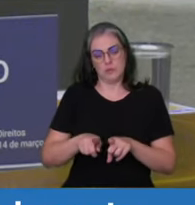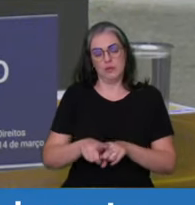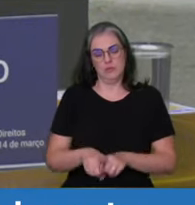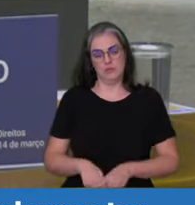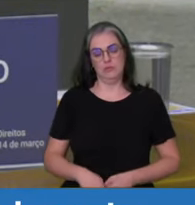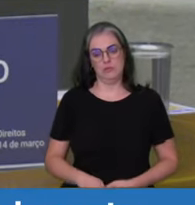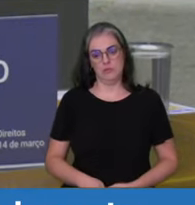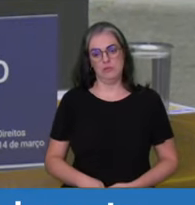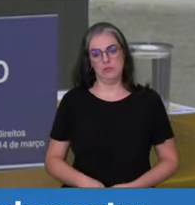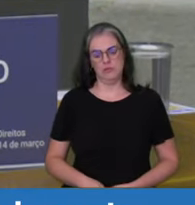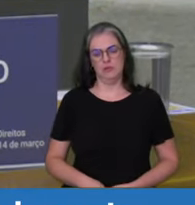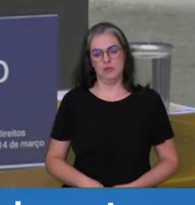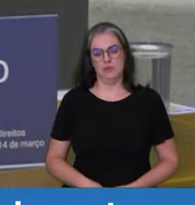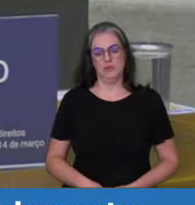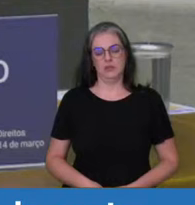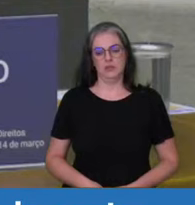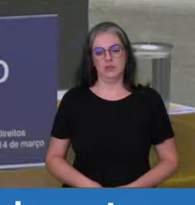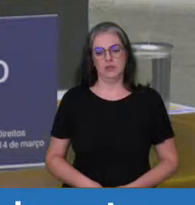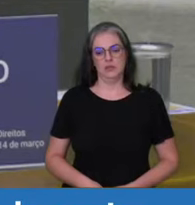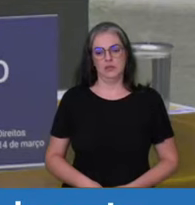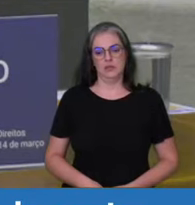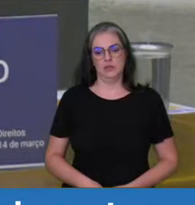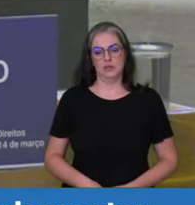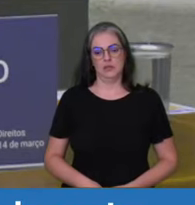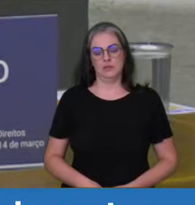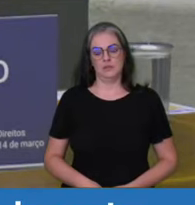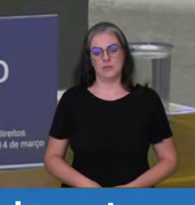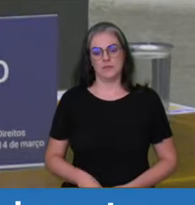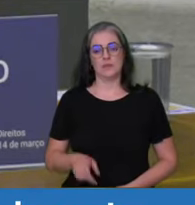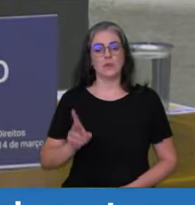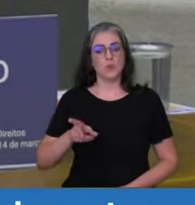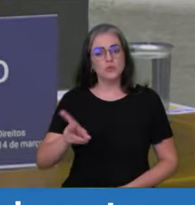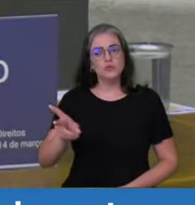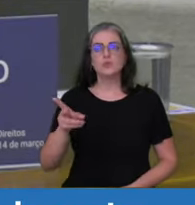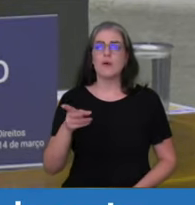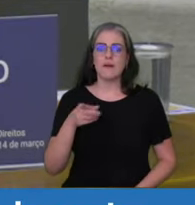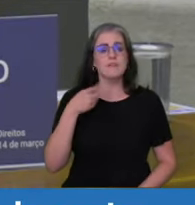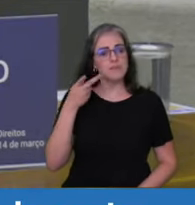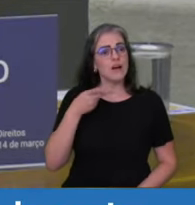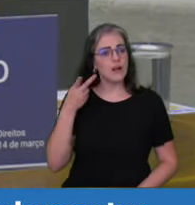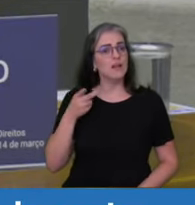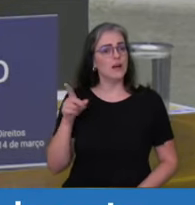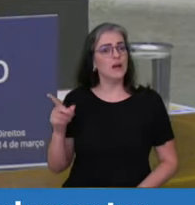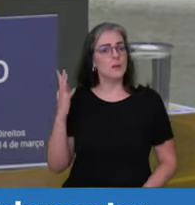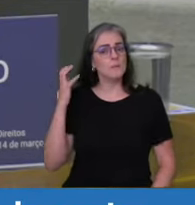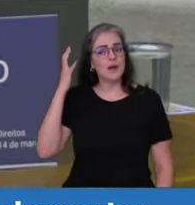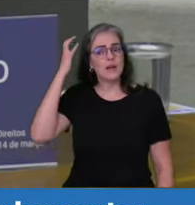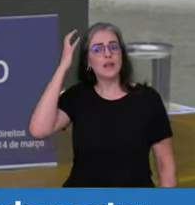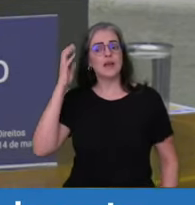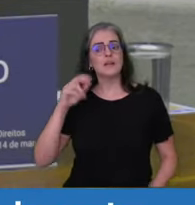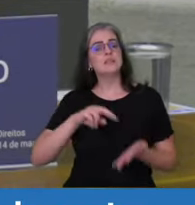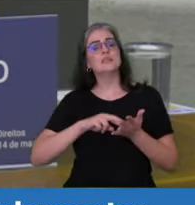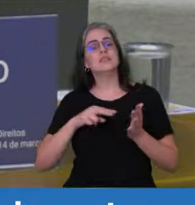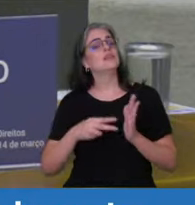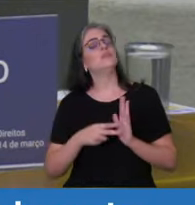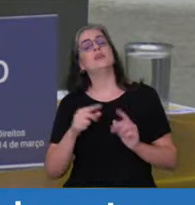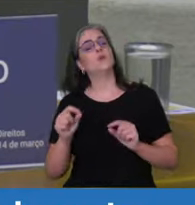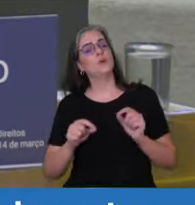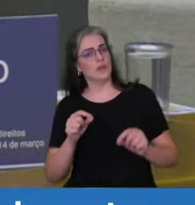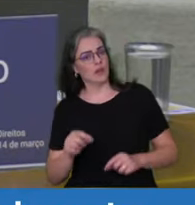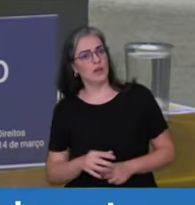seguir falando de Marielle é também lutar